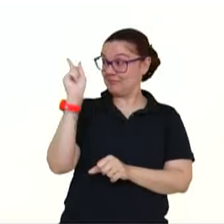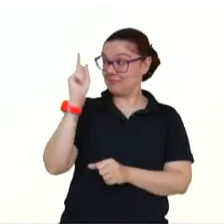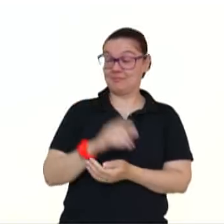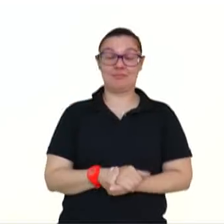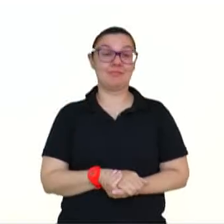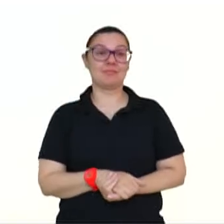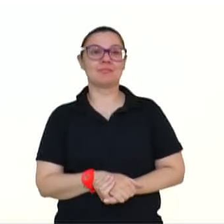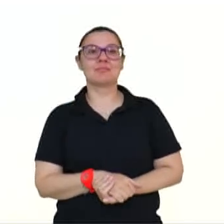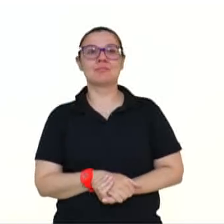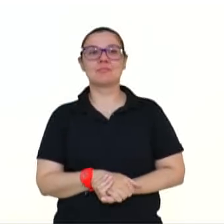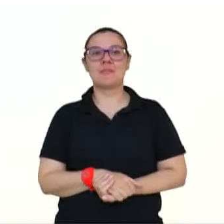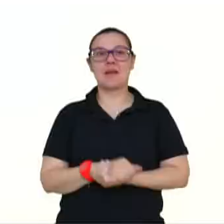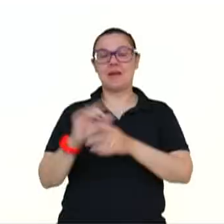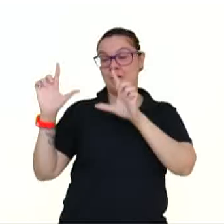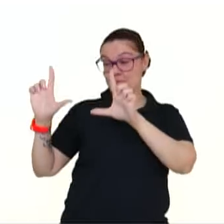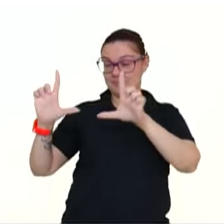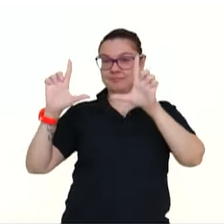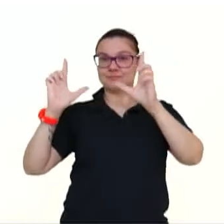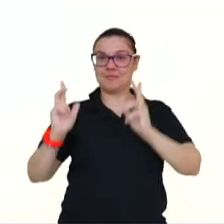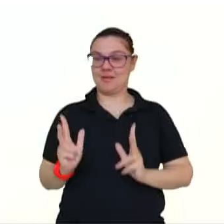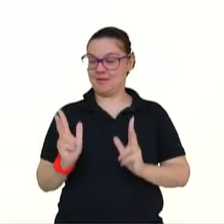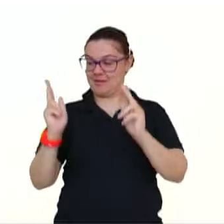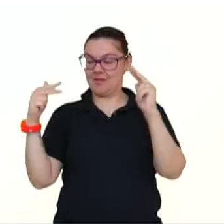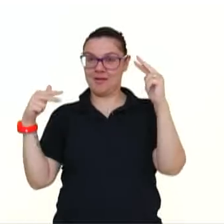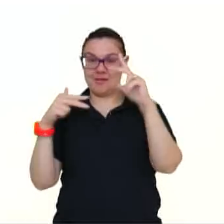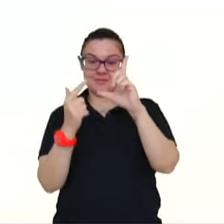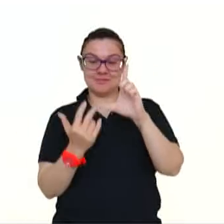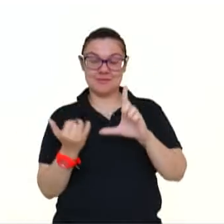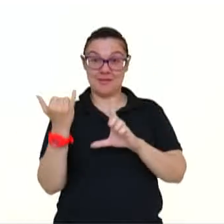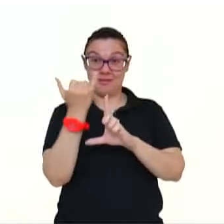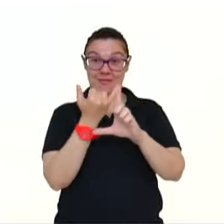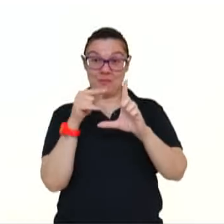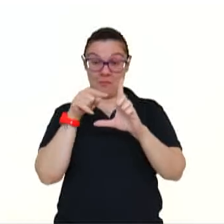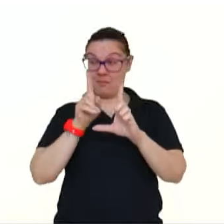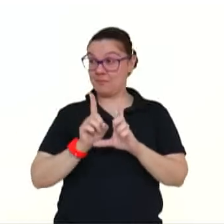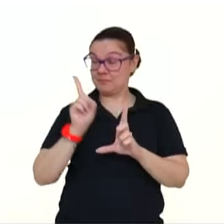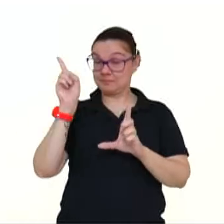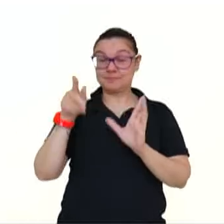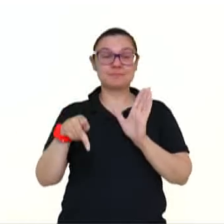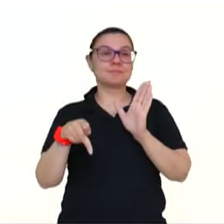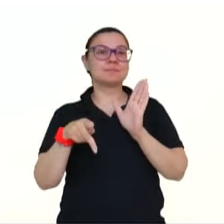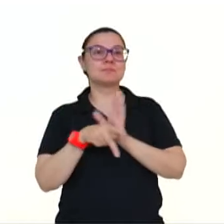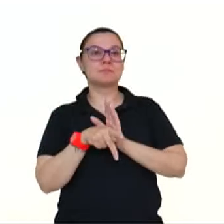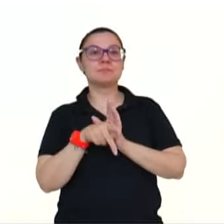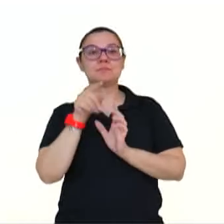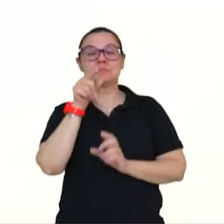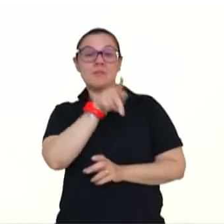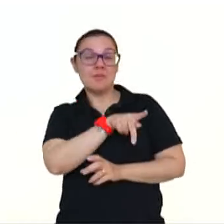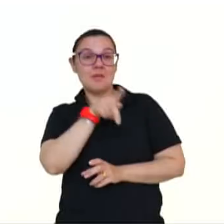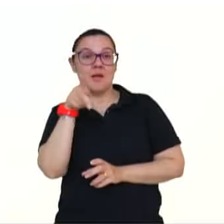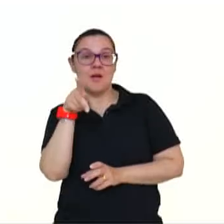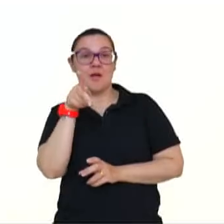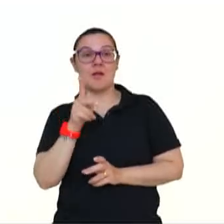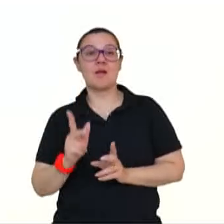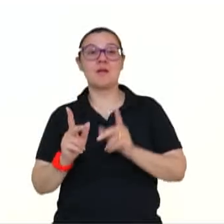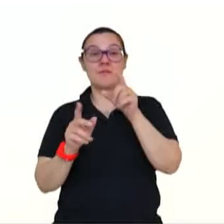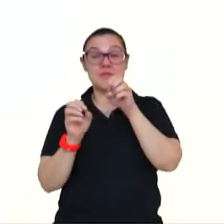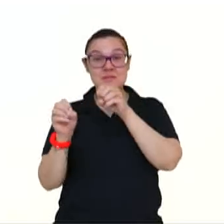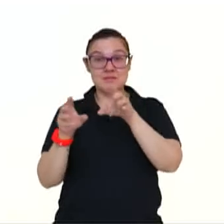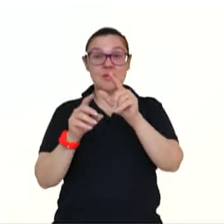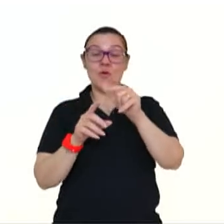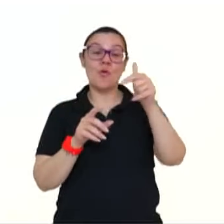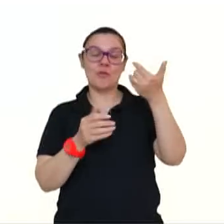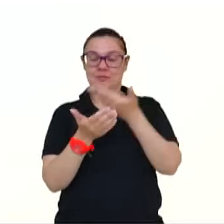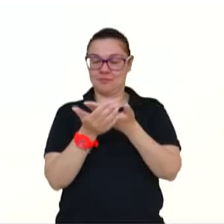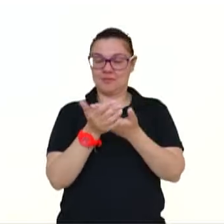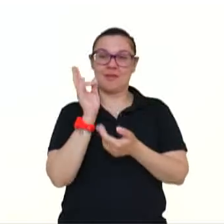site. Então, essa imagem aqui é da imagem que a professora Tânia trabalhou nas outras